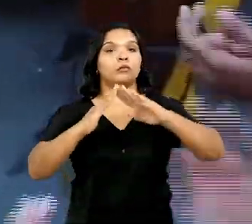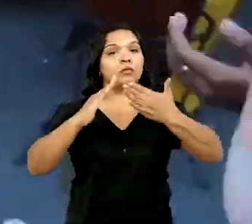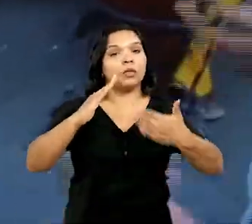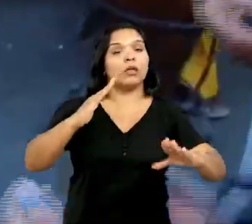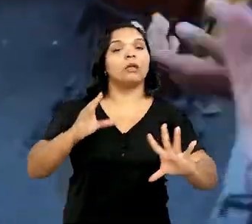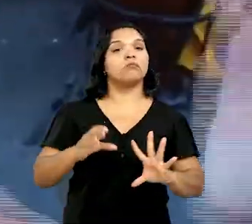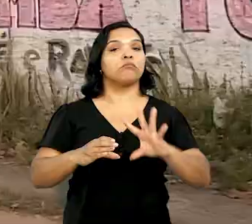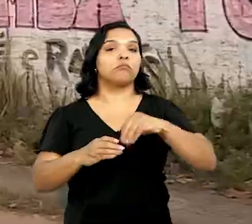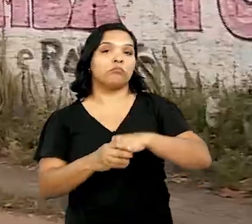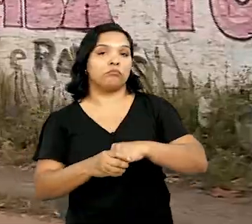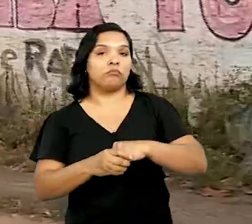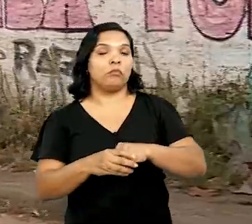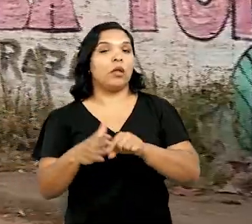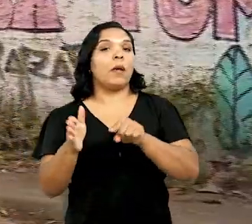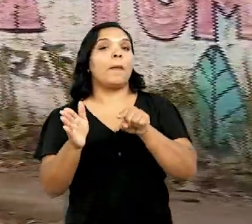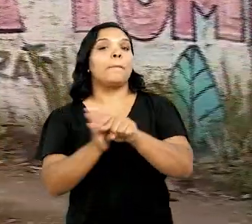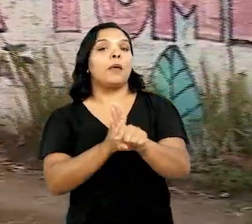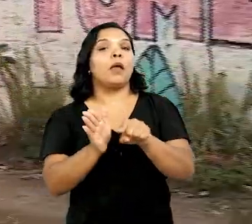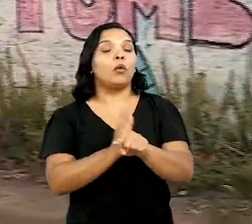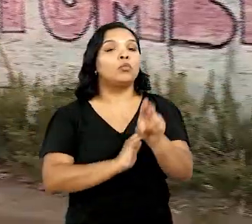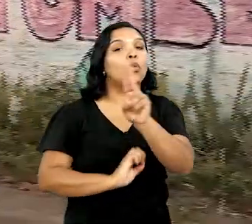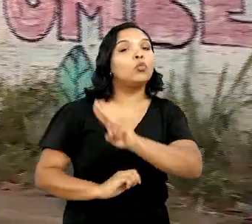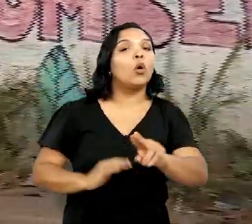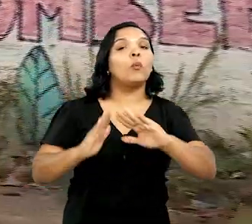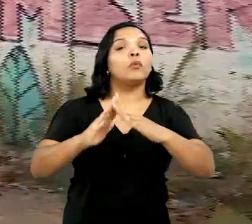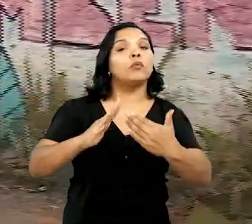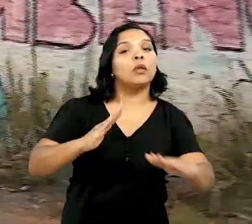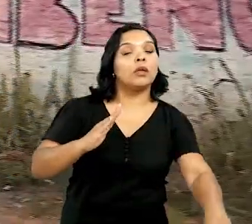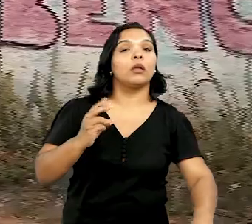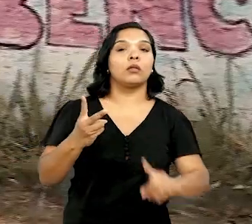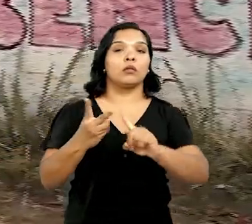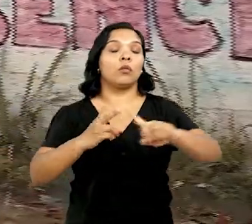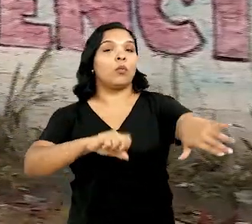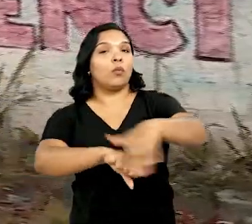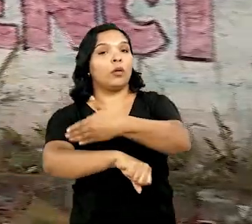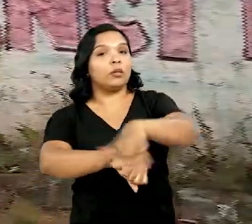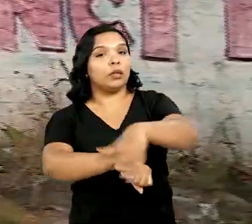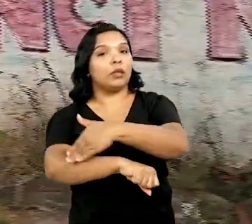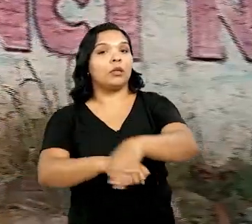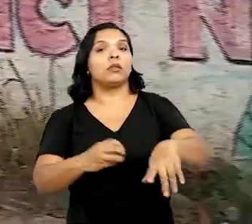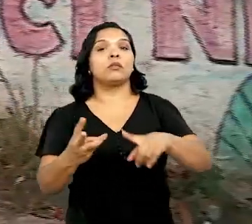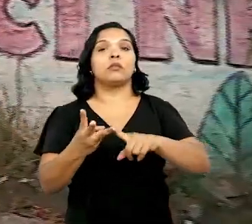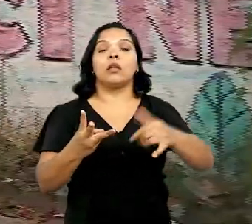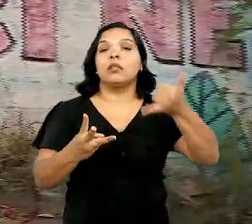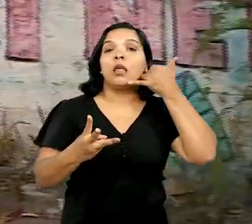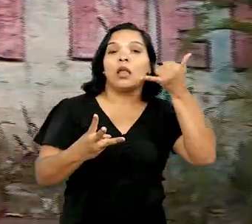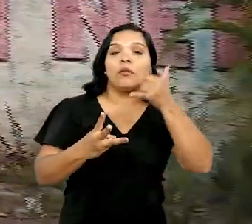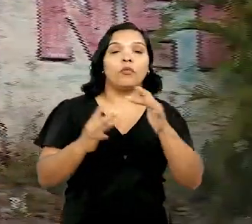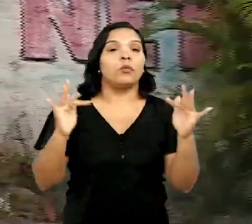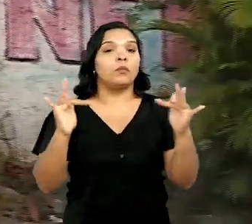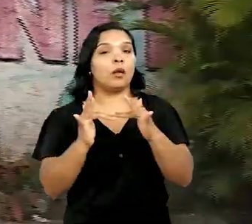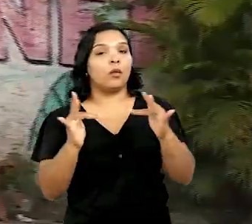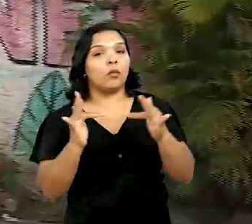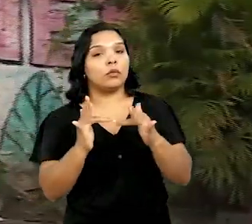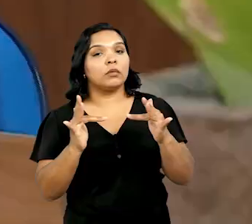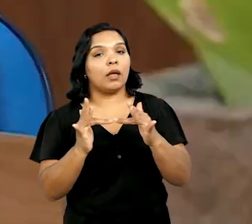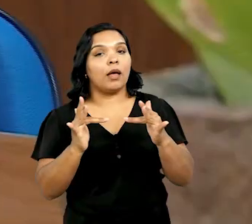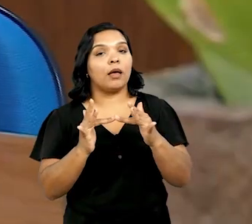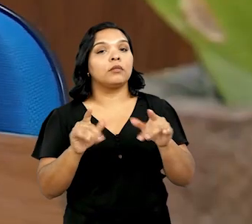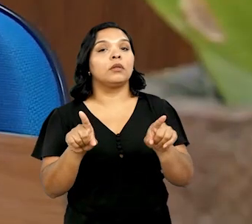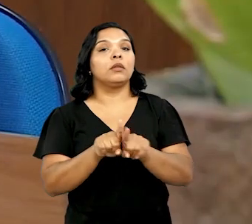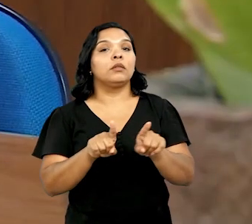terreiro está inserido. Perguntas, o nome do terreiro, o endereço, telefone para contato,